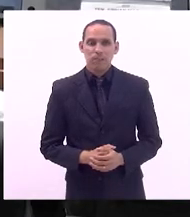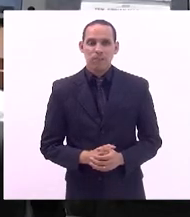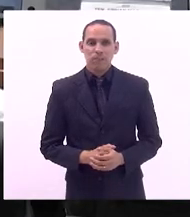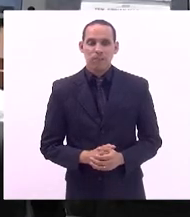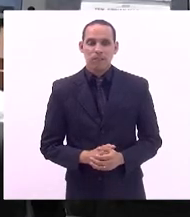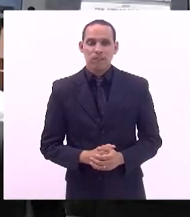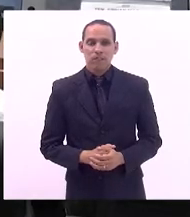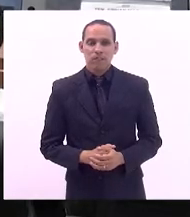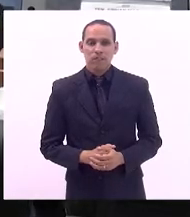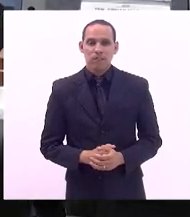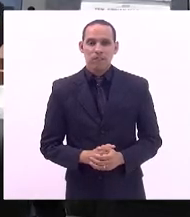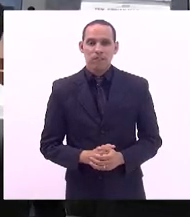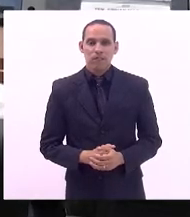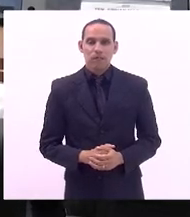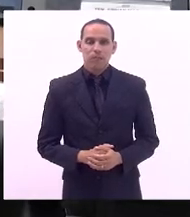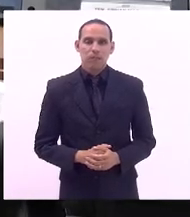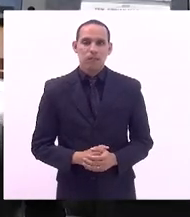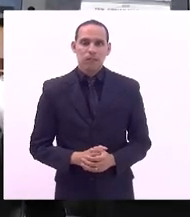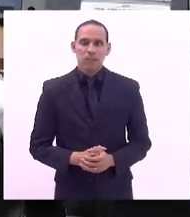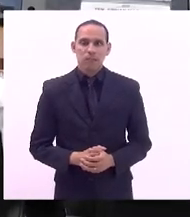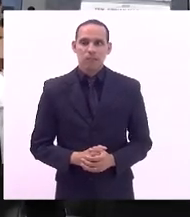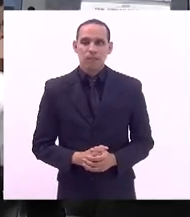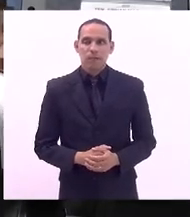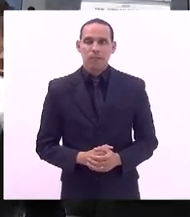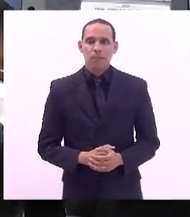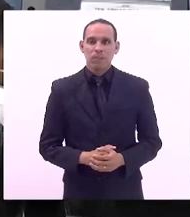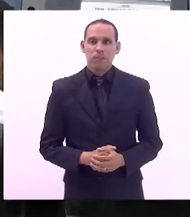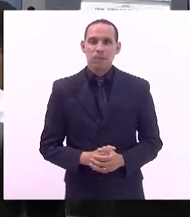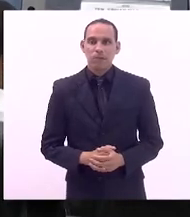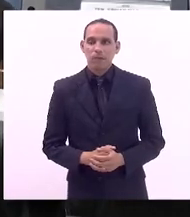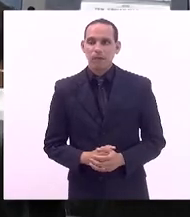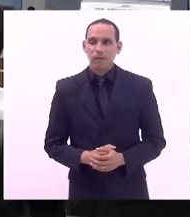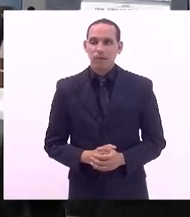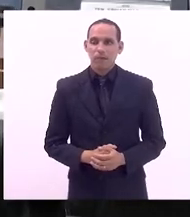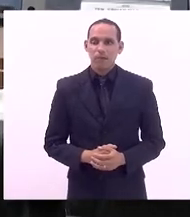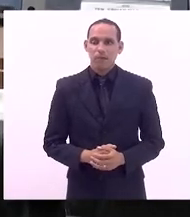um ótimo dia